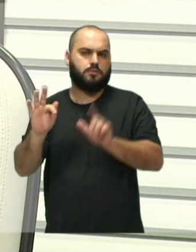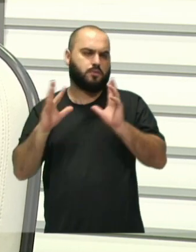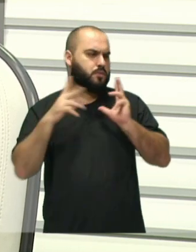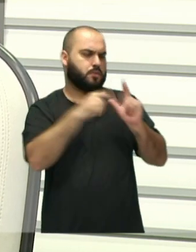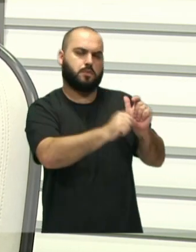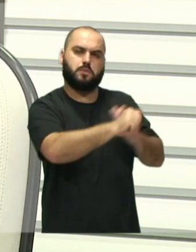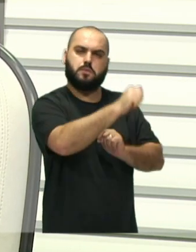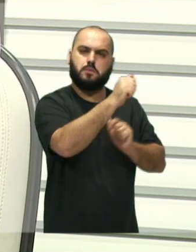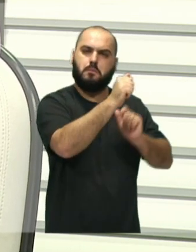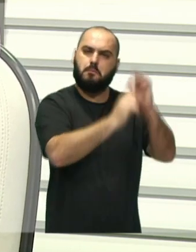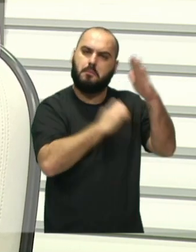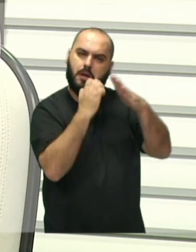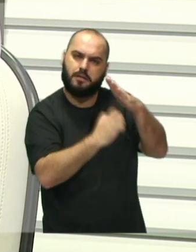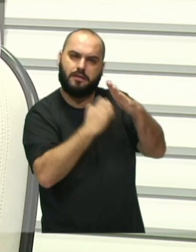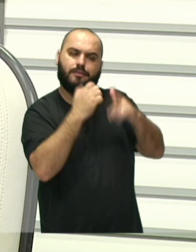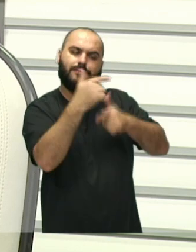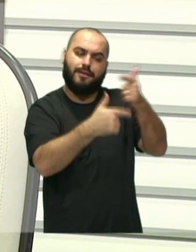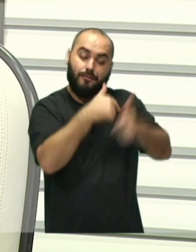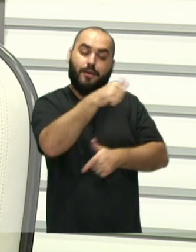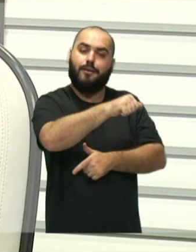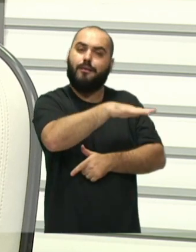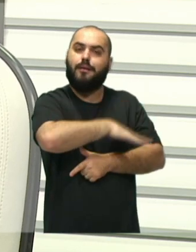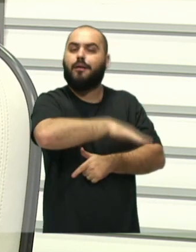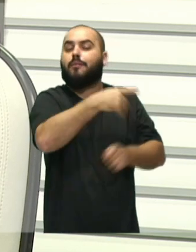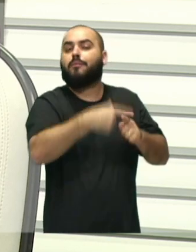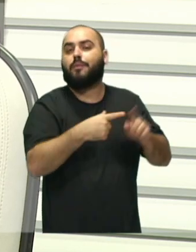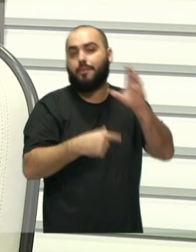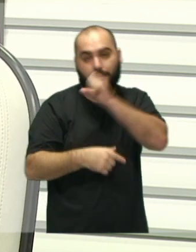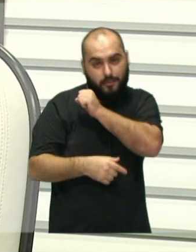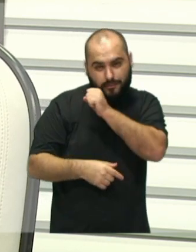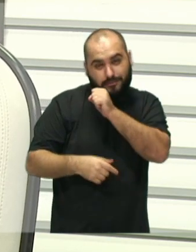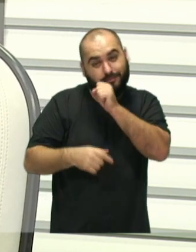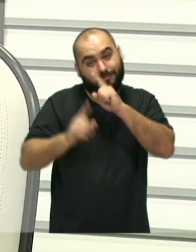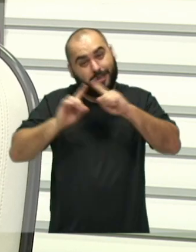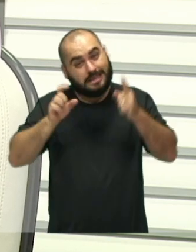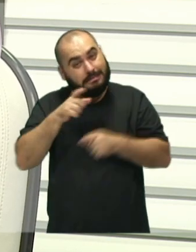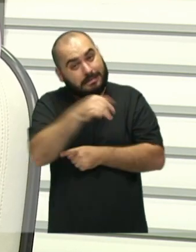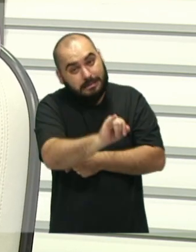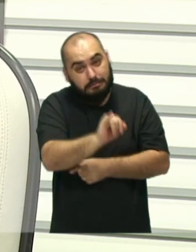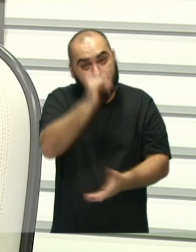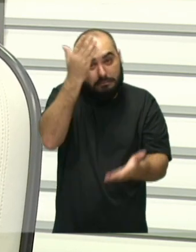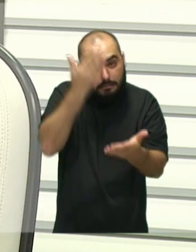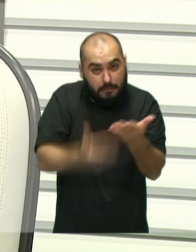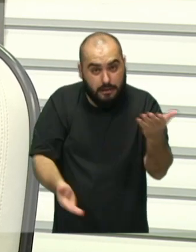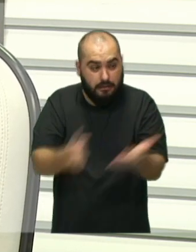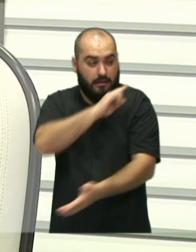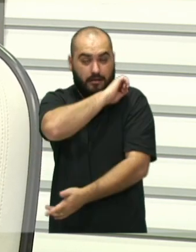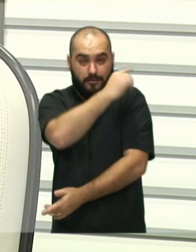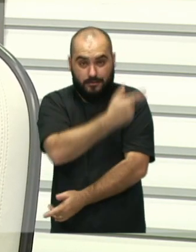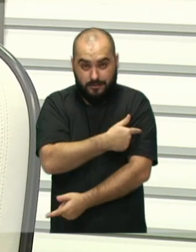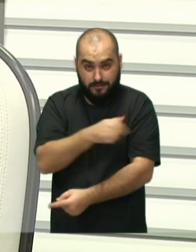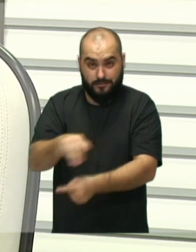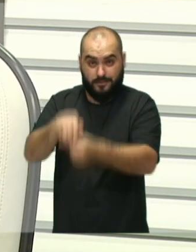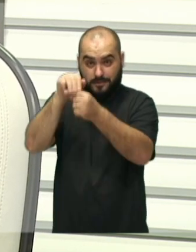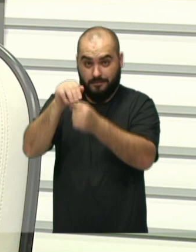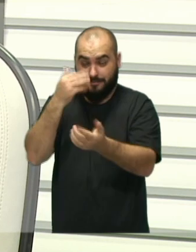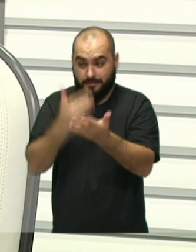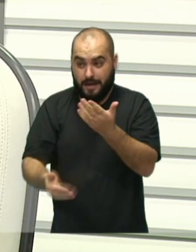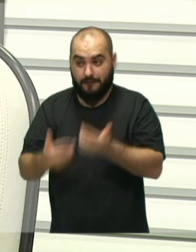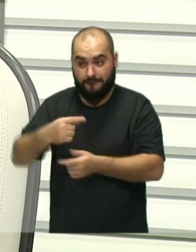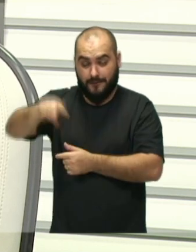empresários operam por aqui por essa agilidade só que se nós perdemos a administração do porto